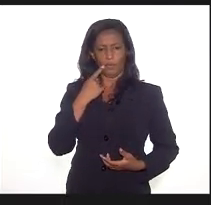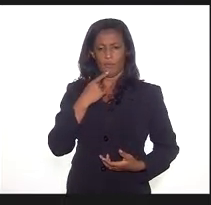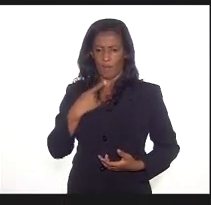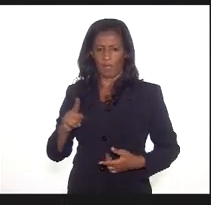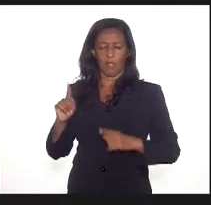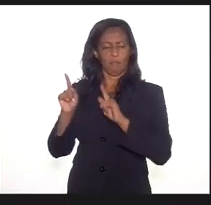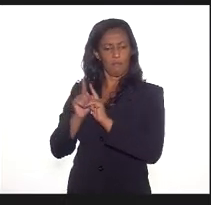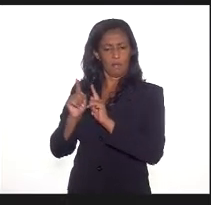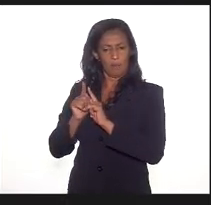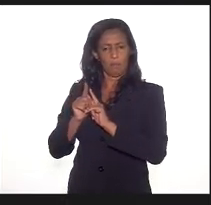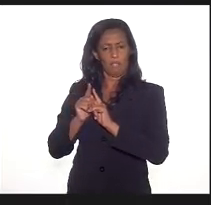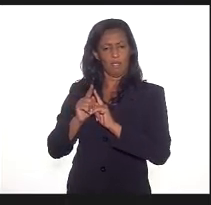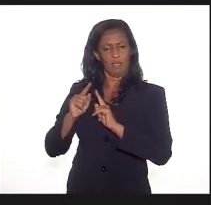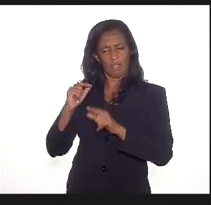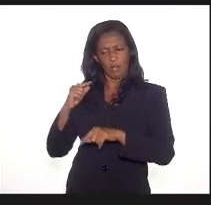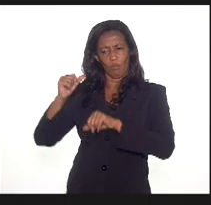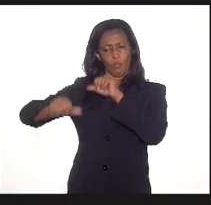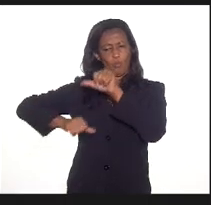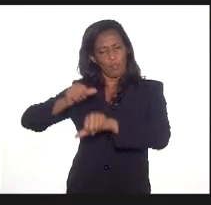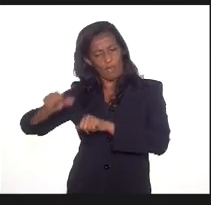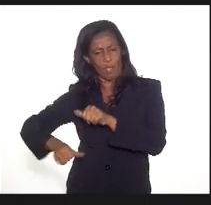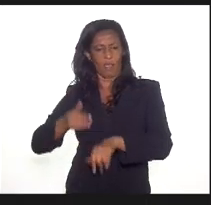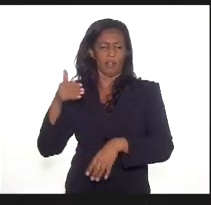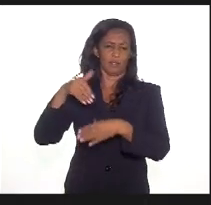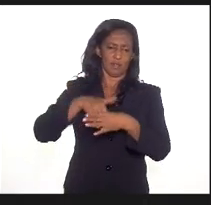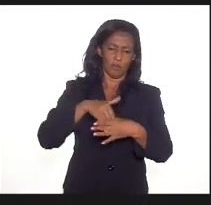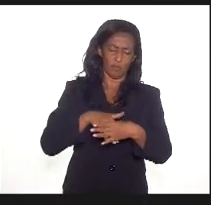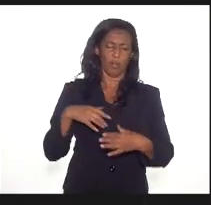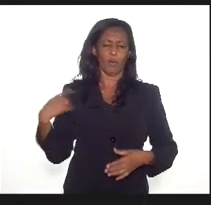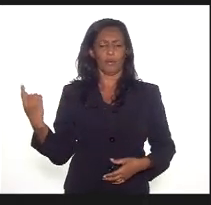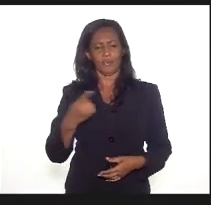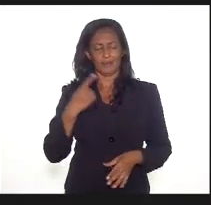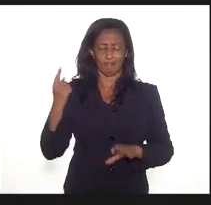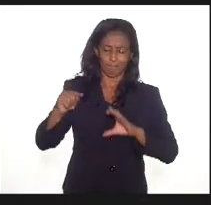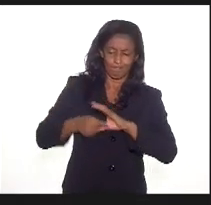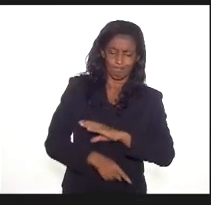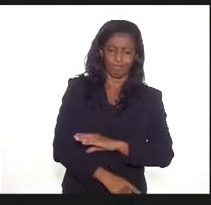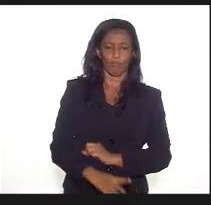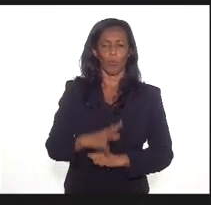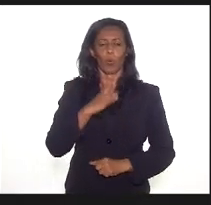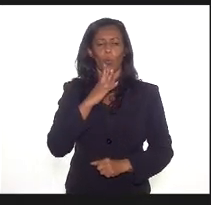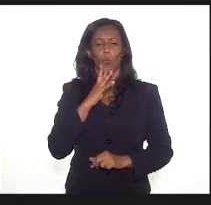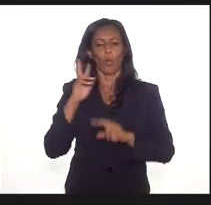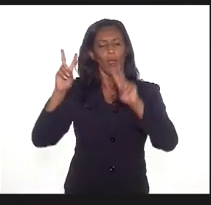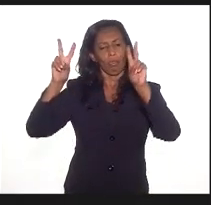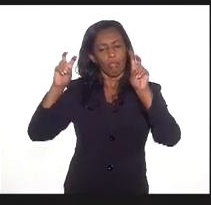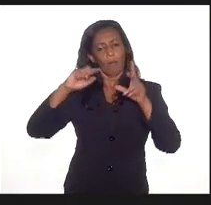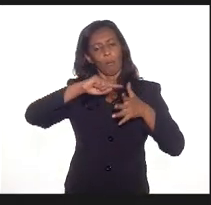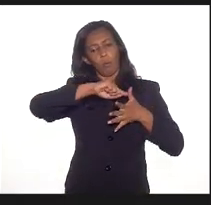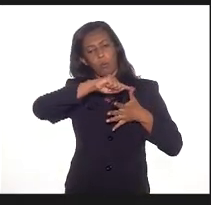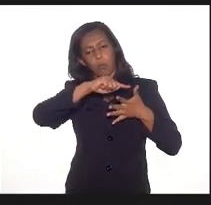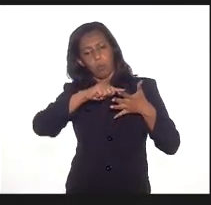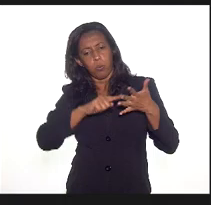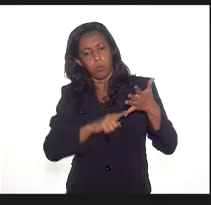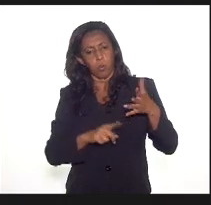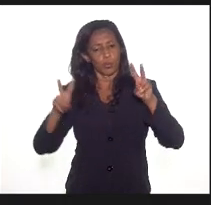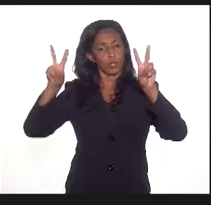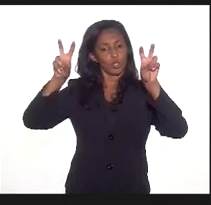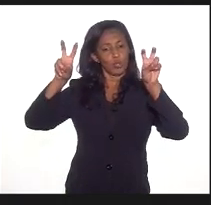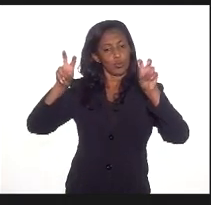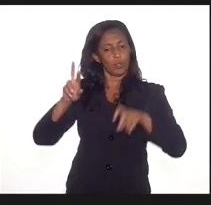que fosse adiado essa votação para que a gente pudesse aprofundar alguns pontos do Titular